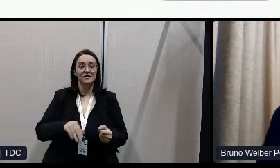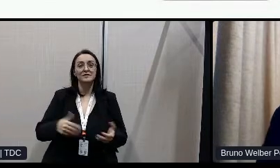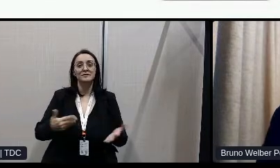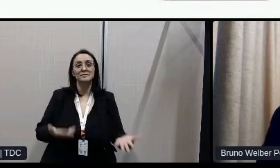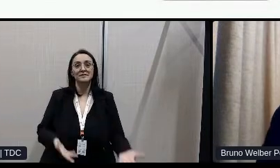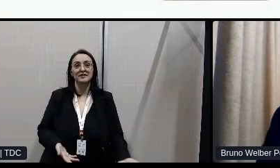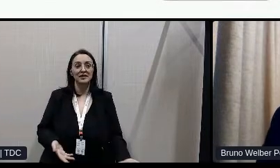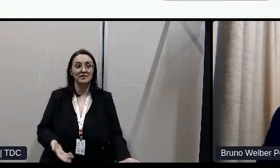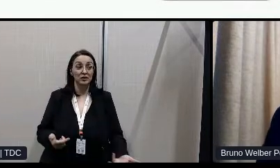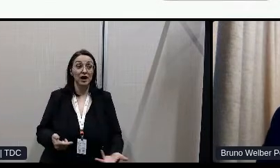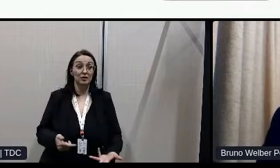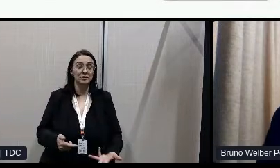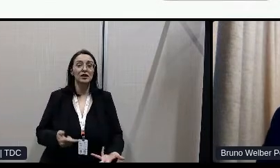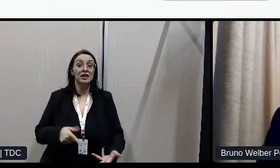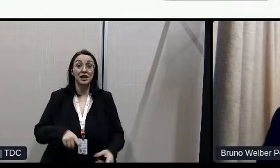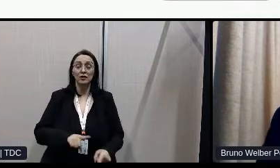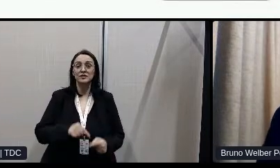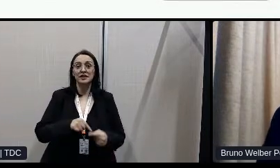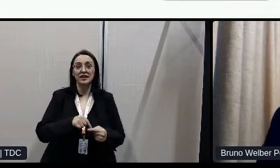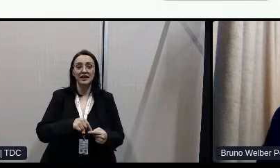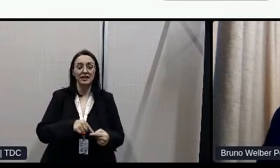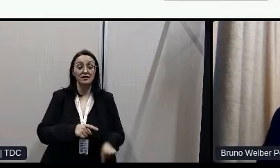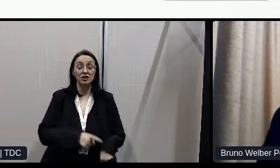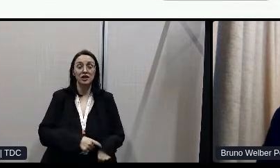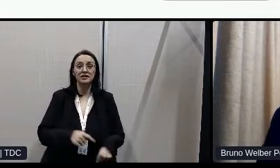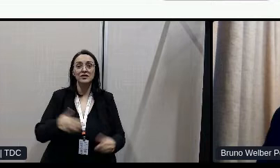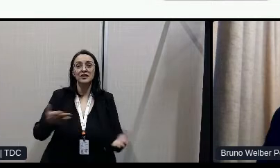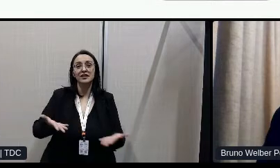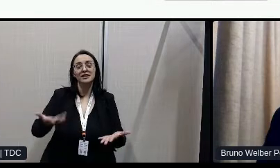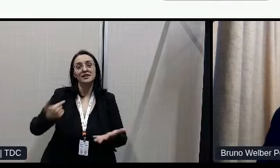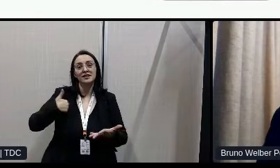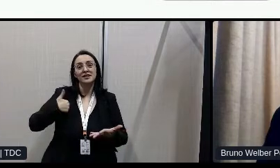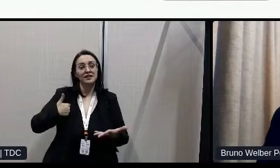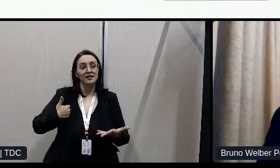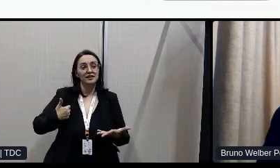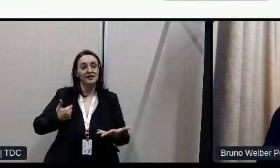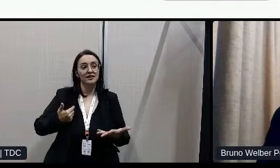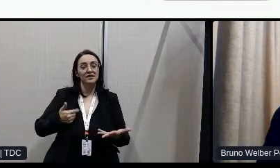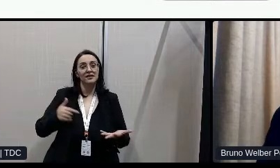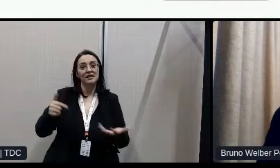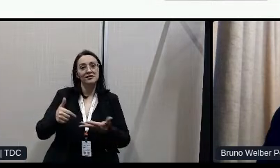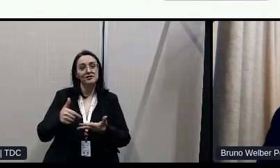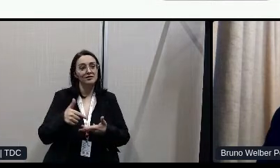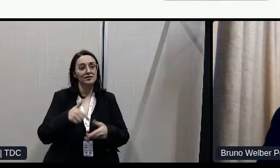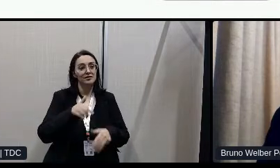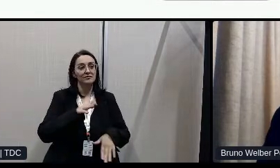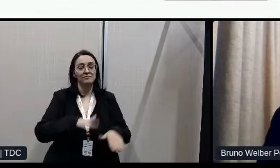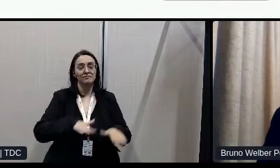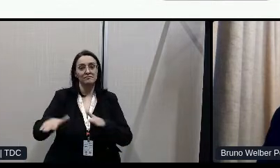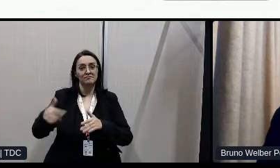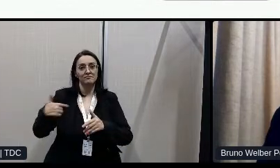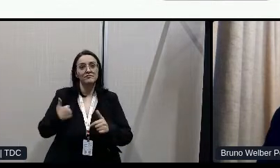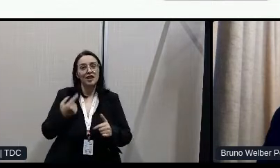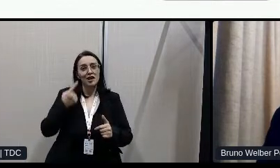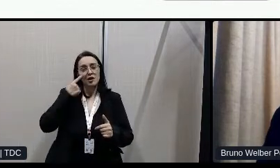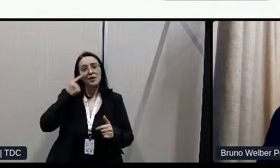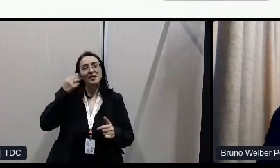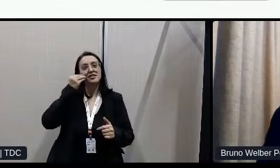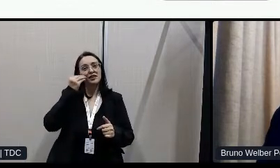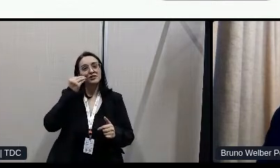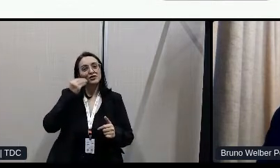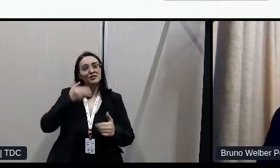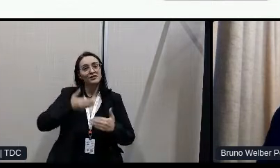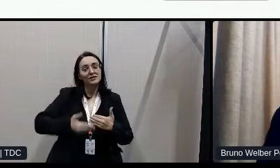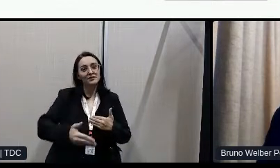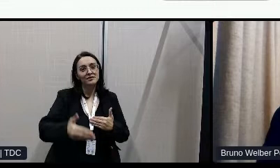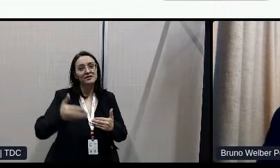Talvez, claro, nós precisamos de testar para Mac, nós precisamos de testar para o Safari, mas talvez quando a gente precisar de priorizar um teste, nós vamos